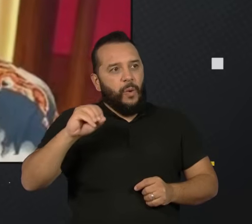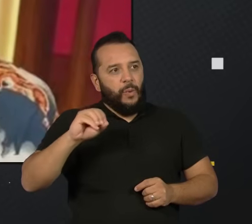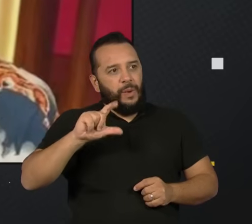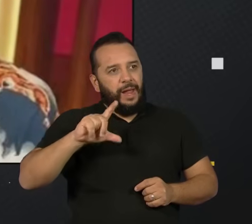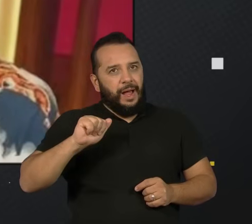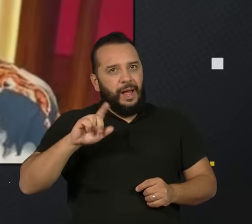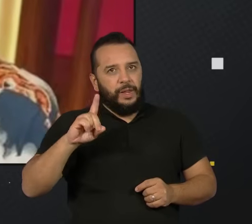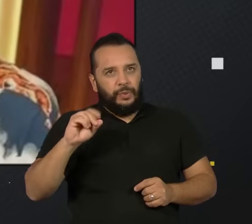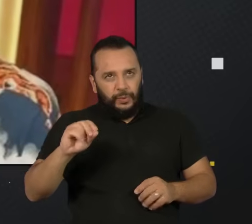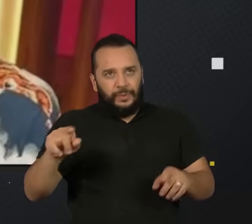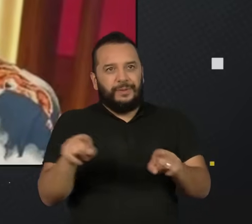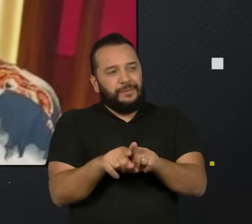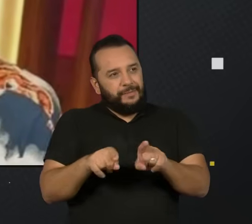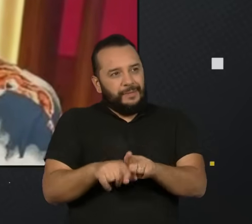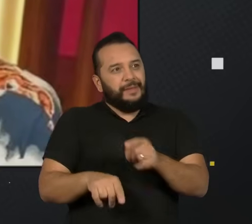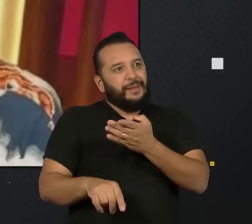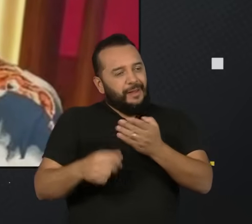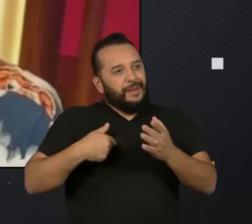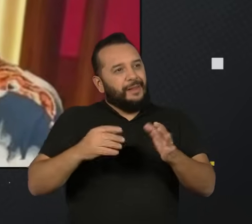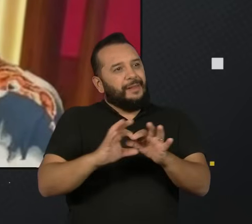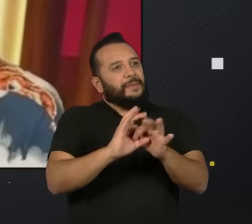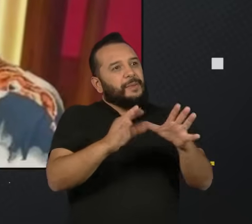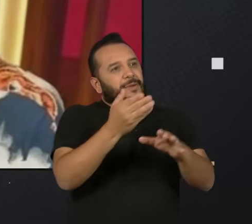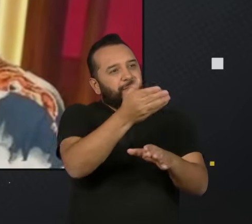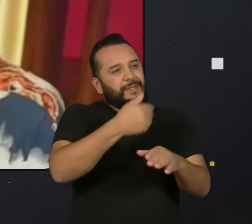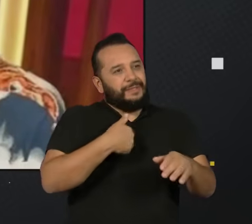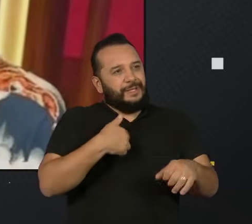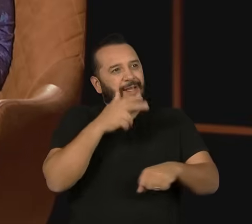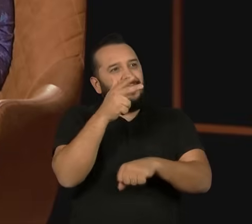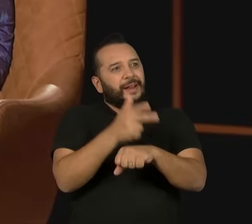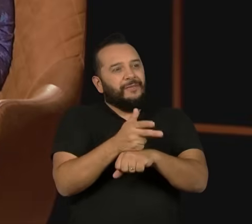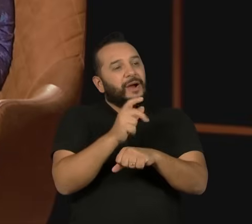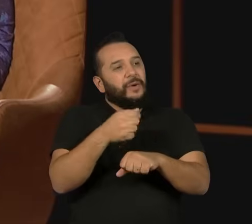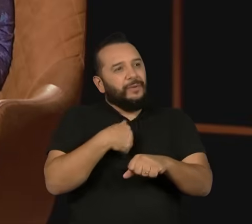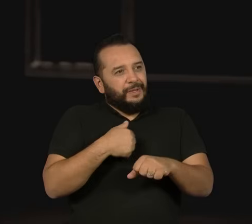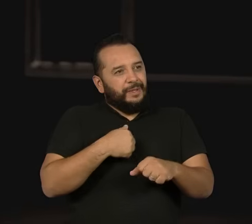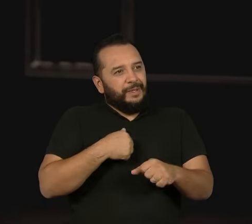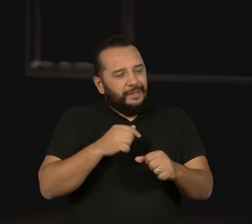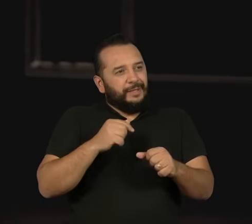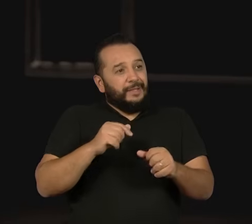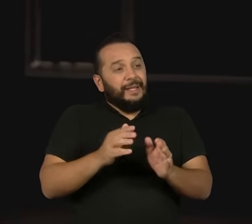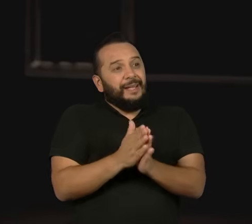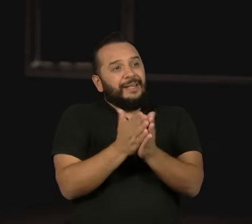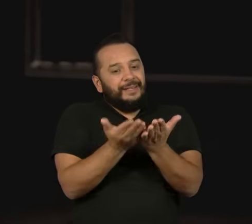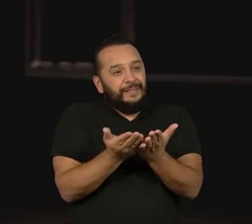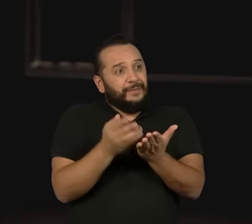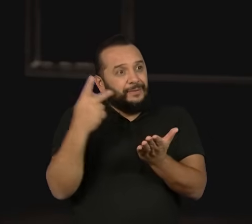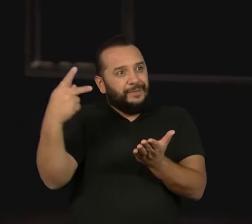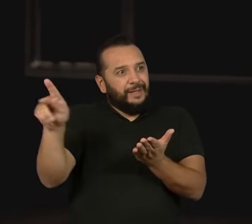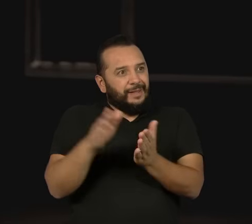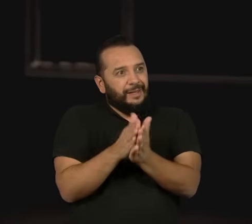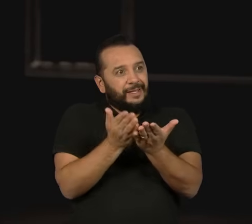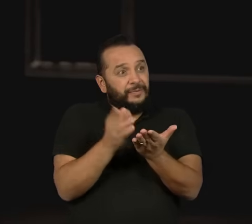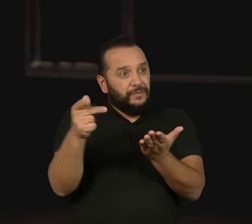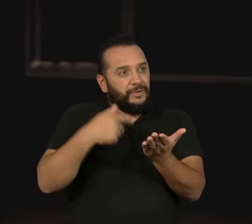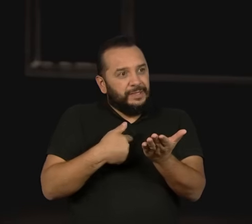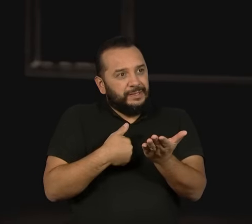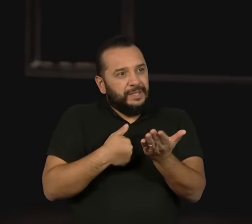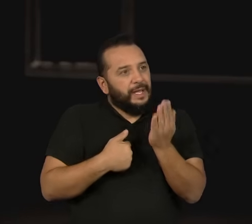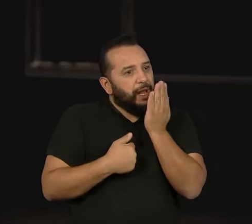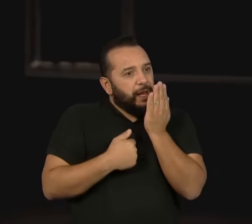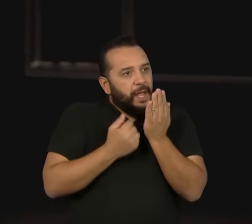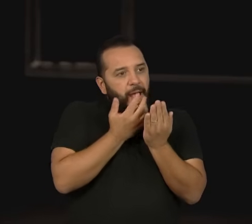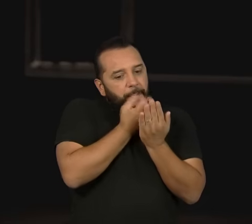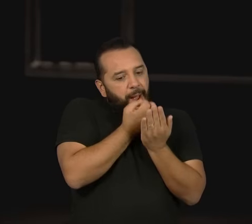da nossa rainha do rock para gravar os audiolivros dela. Enfim, é realmente um mergulho na vida da